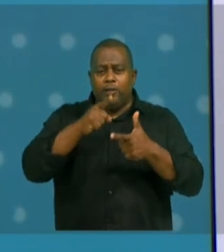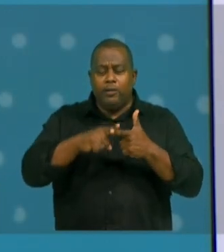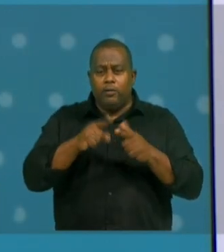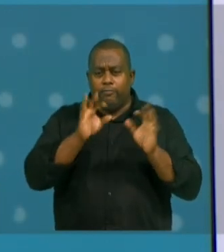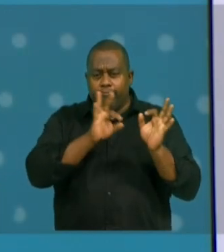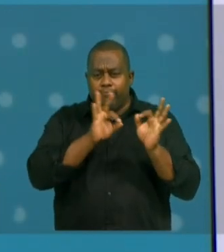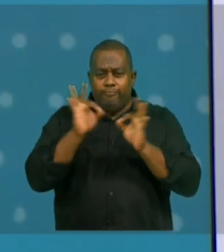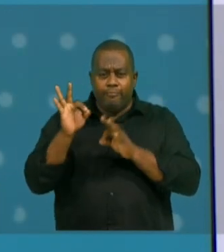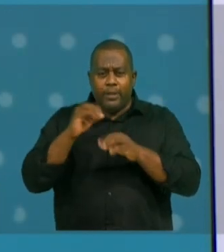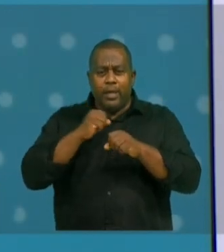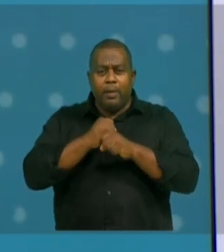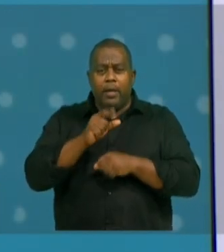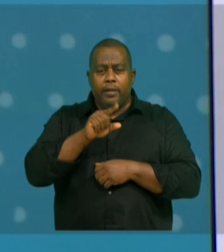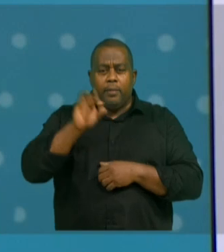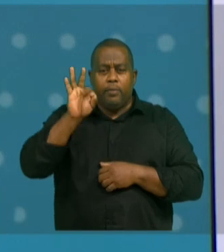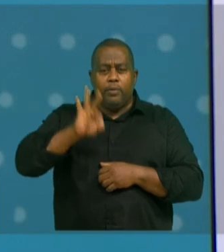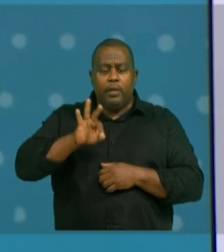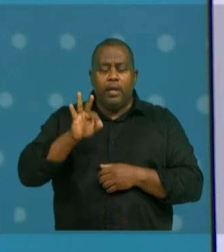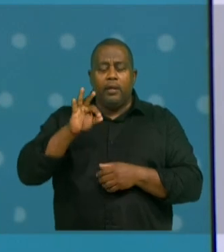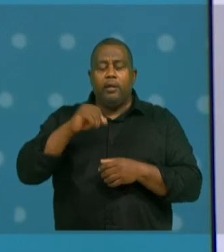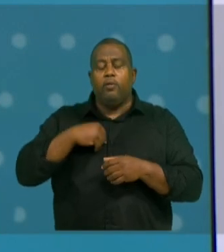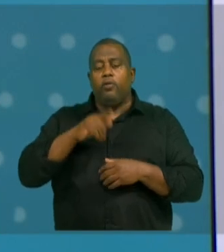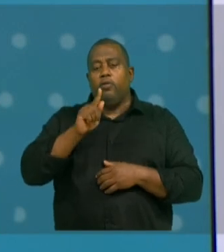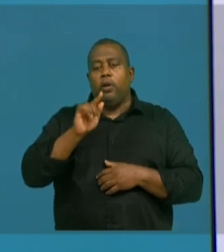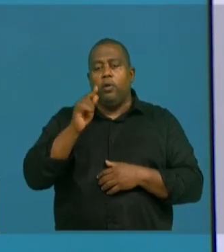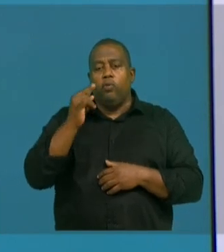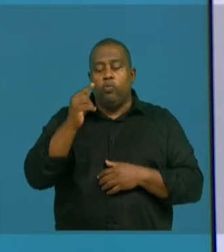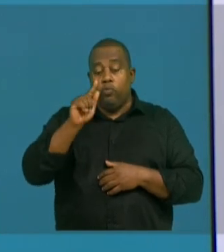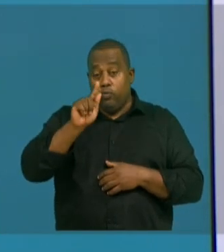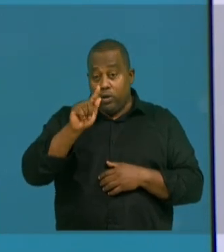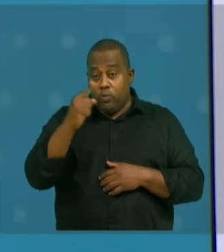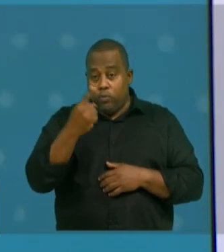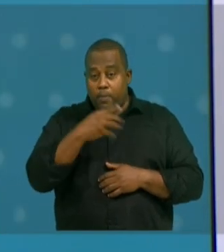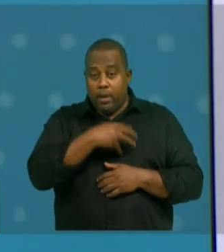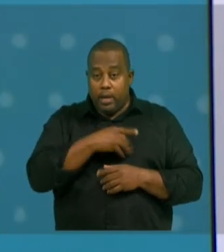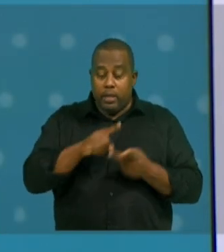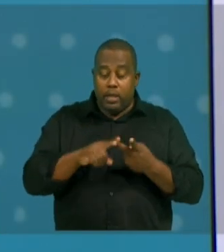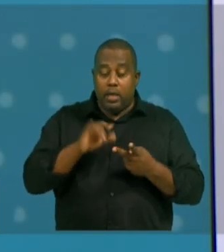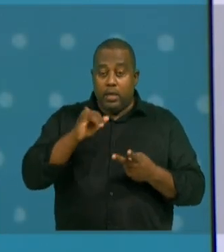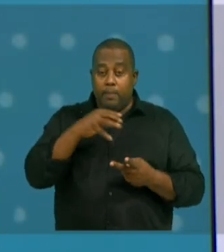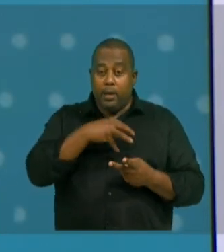debate na íntegra no G1 Bahia no iBahia e nas plataformas digitais da Bahia FM